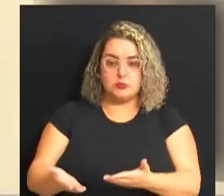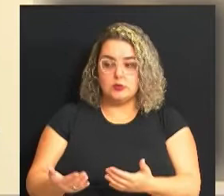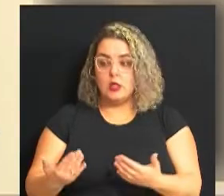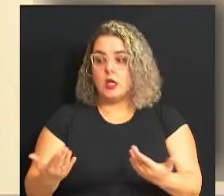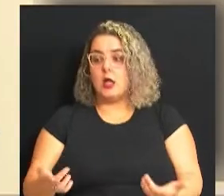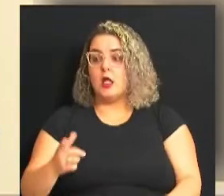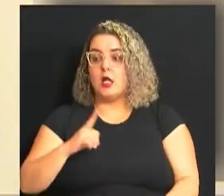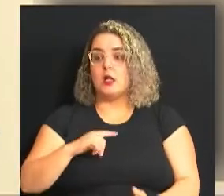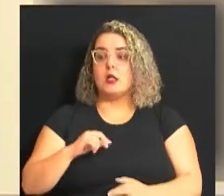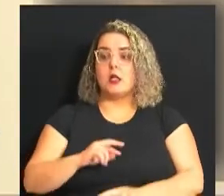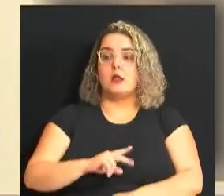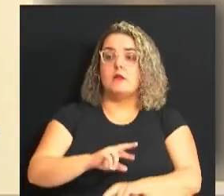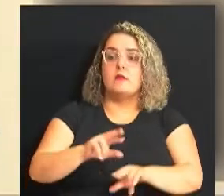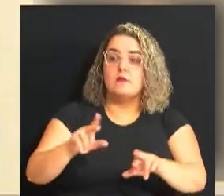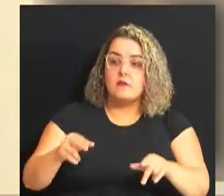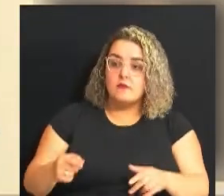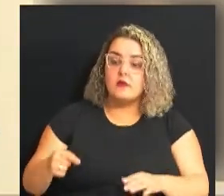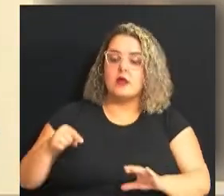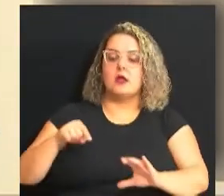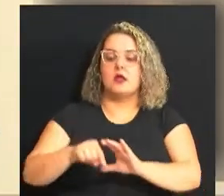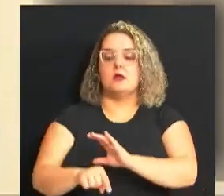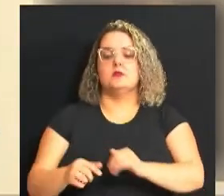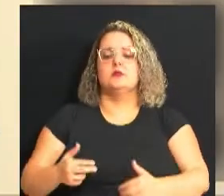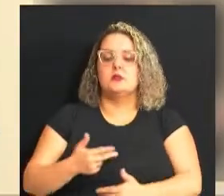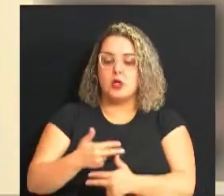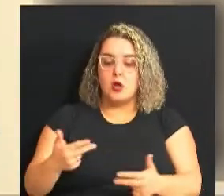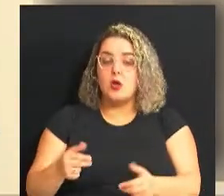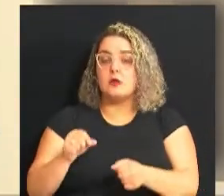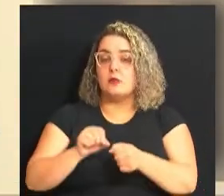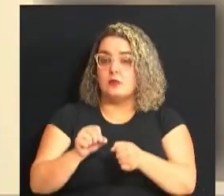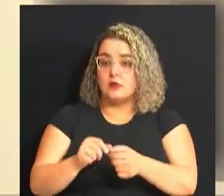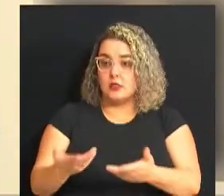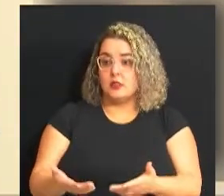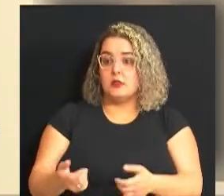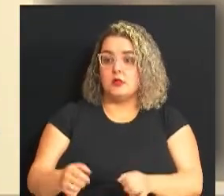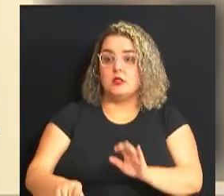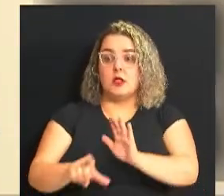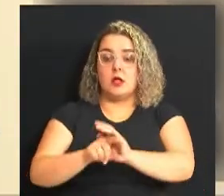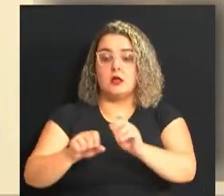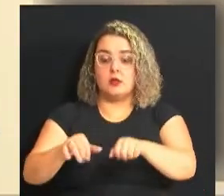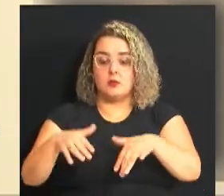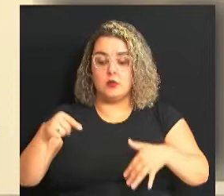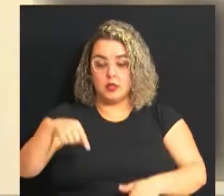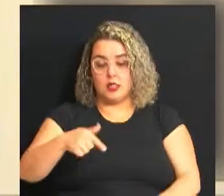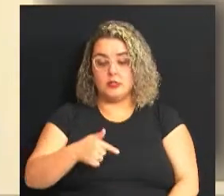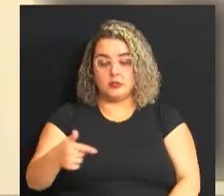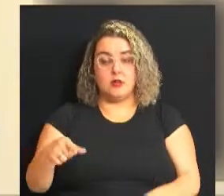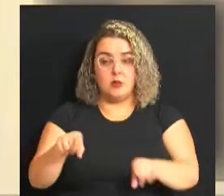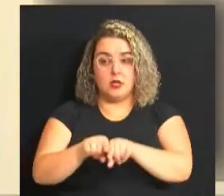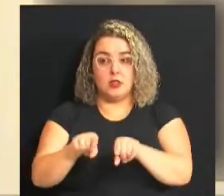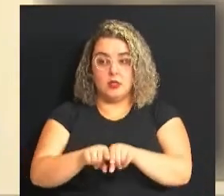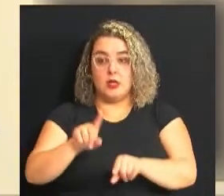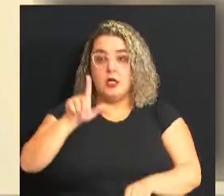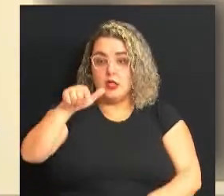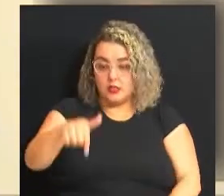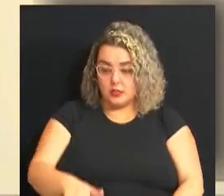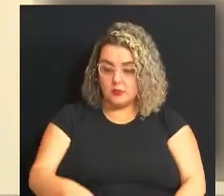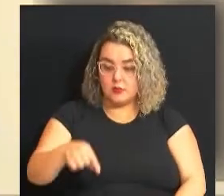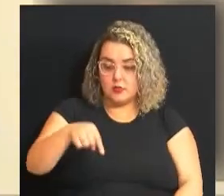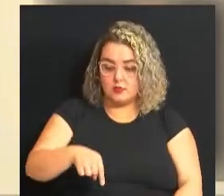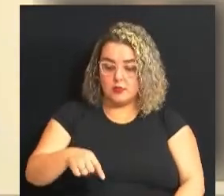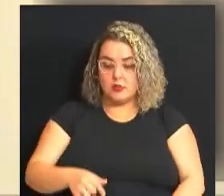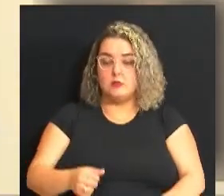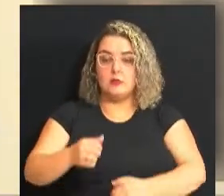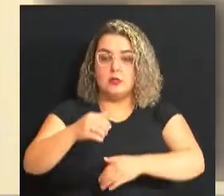muito ainda a ser avançado, né? Essa lei vai ser colocada em audiência pública essa semana também, e depois vem para a Câmara e tudo mais. É